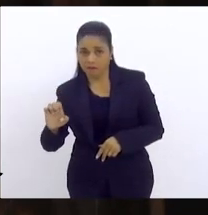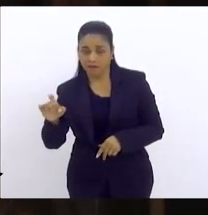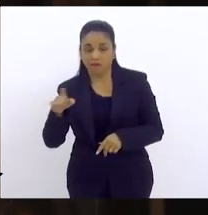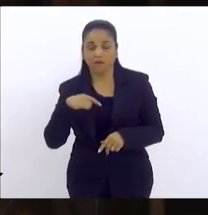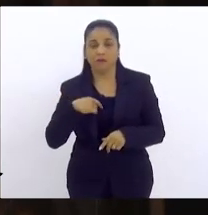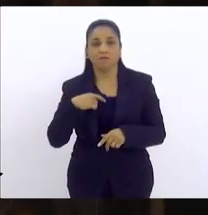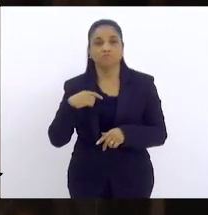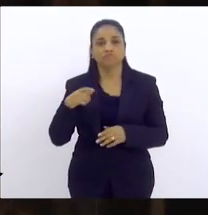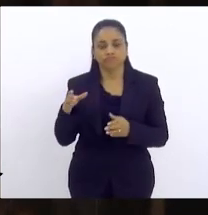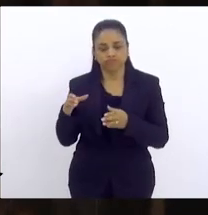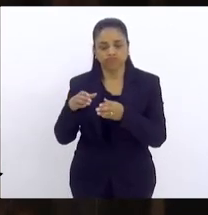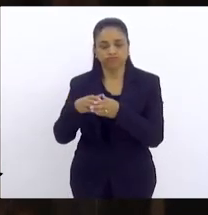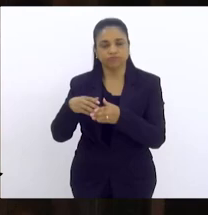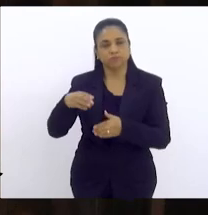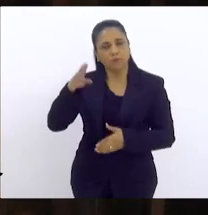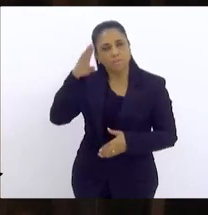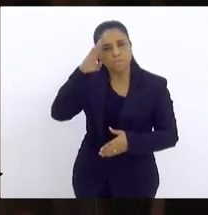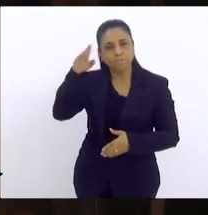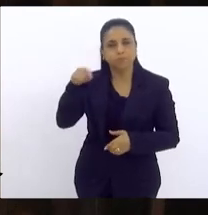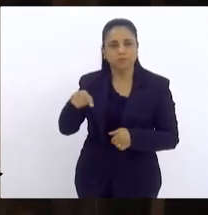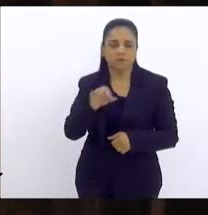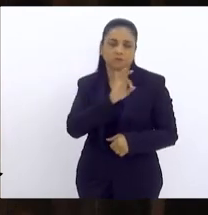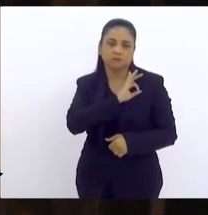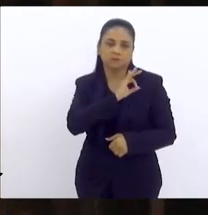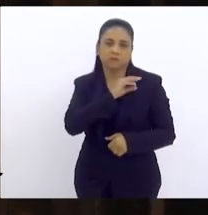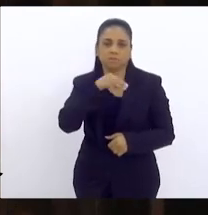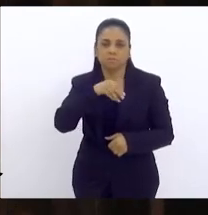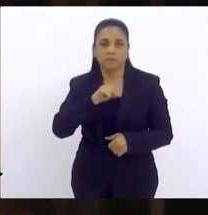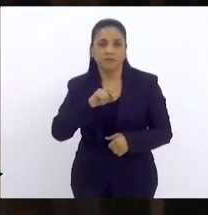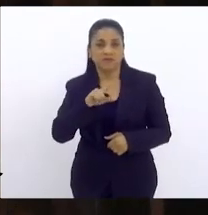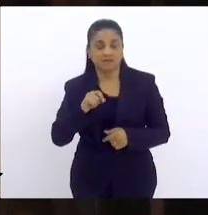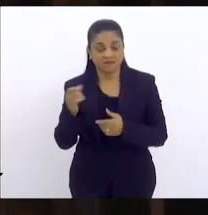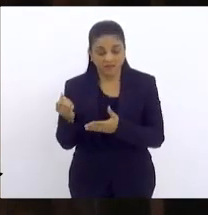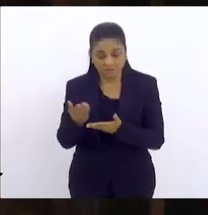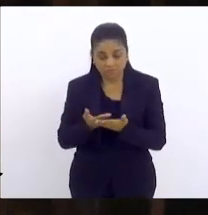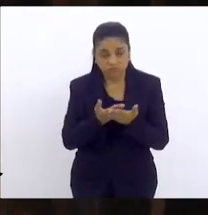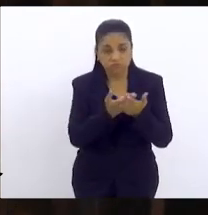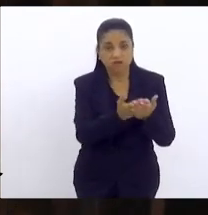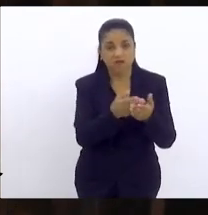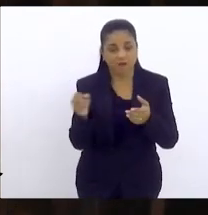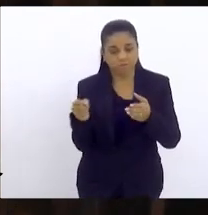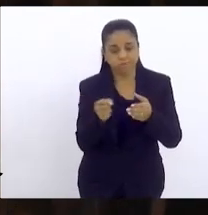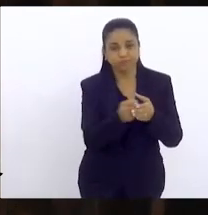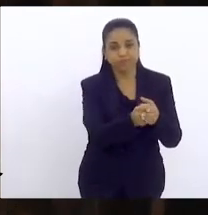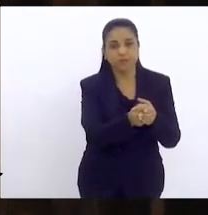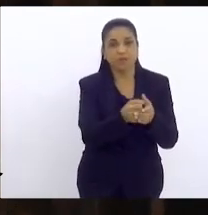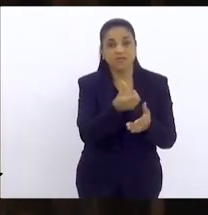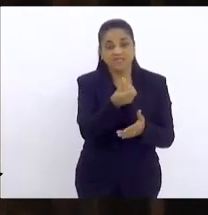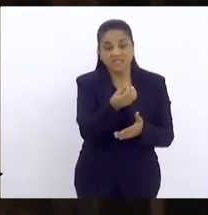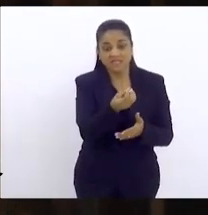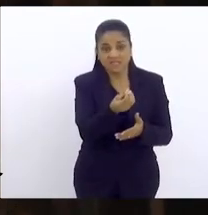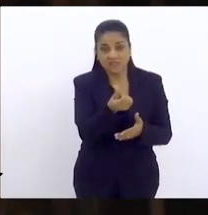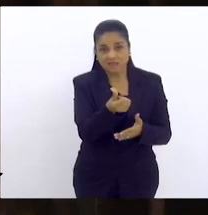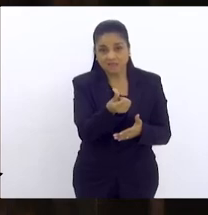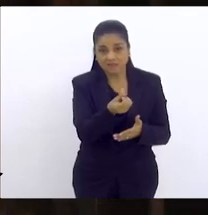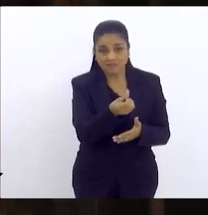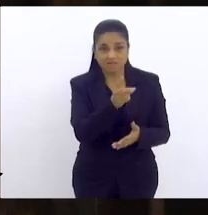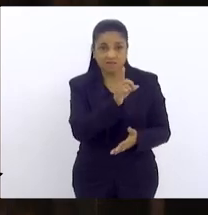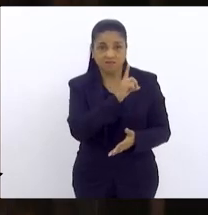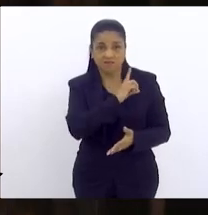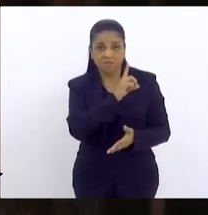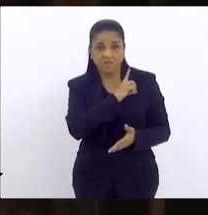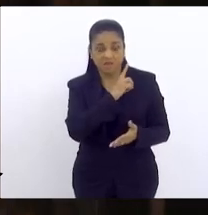da Polícia Militar que vai ter que se dirigir até a 60 DP a central de flagrante aí